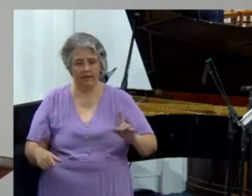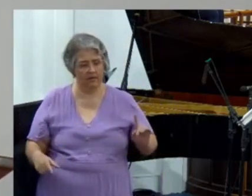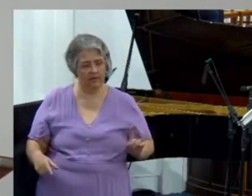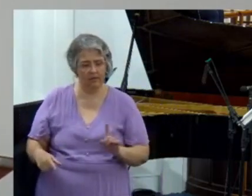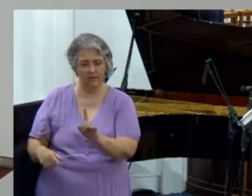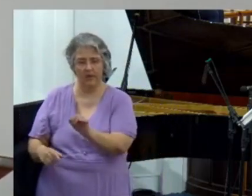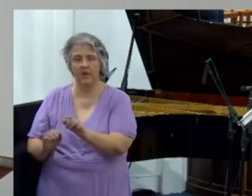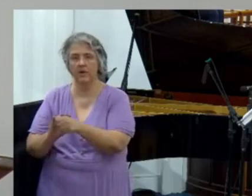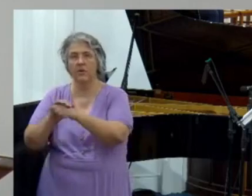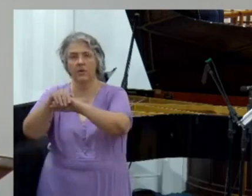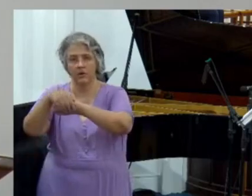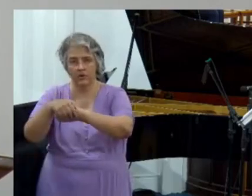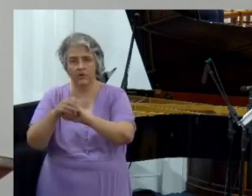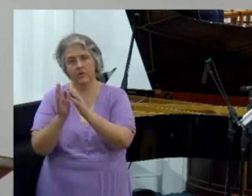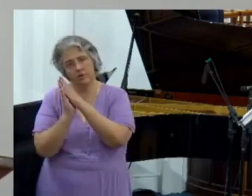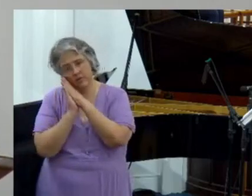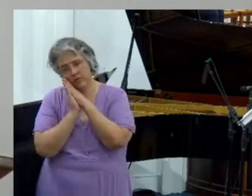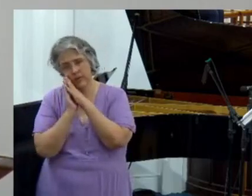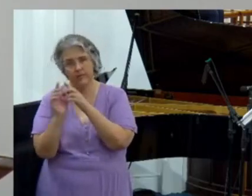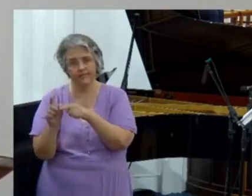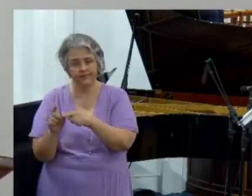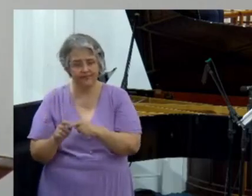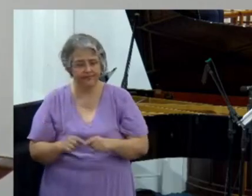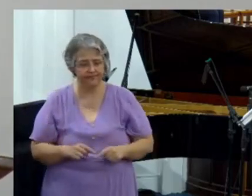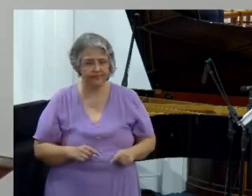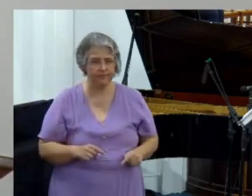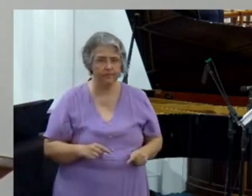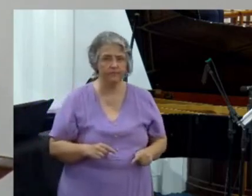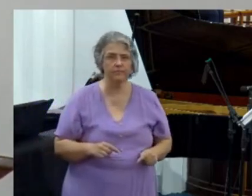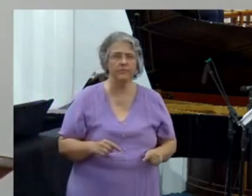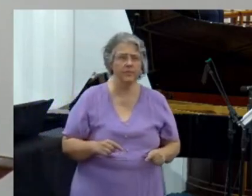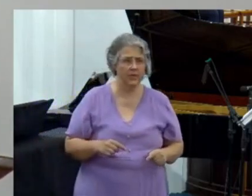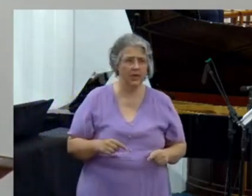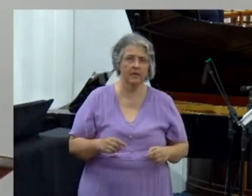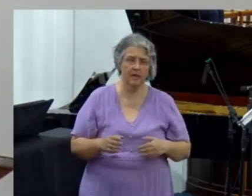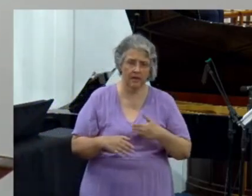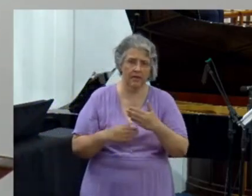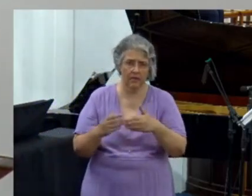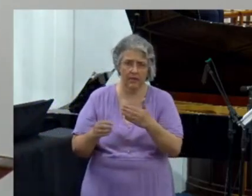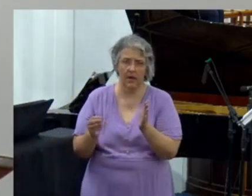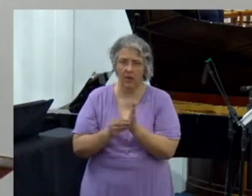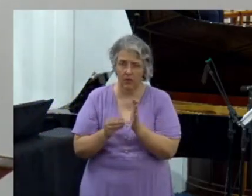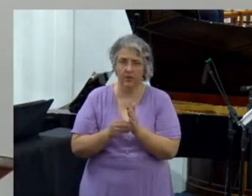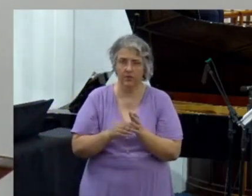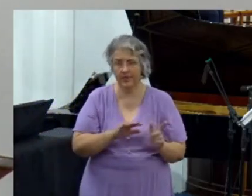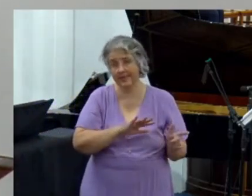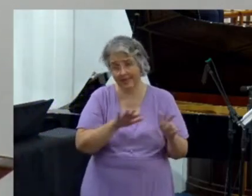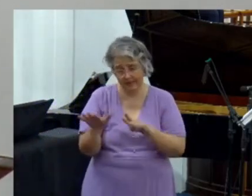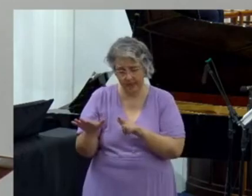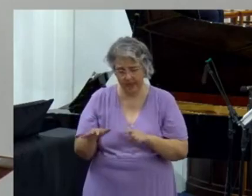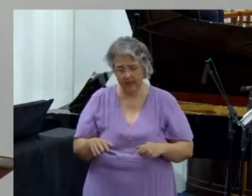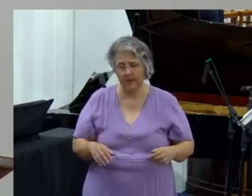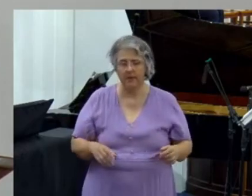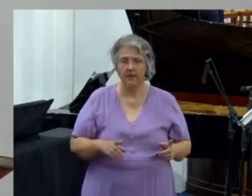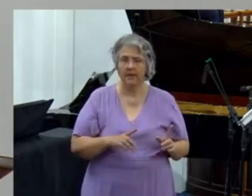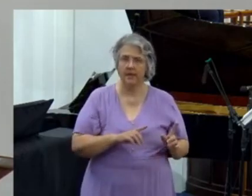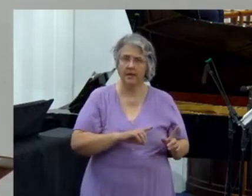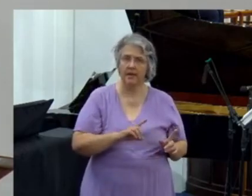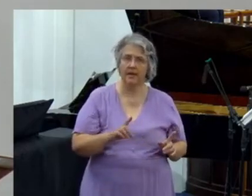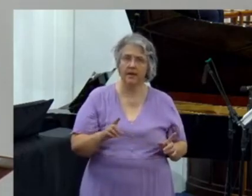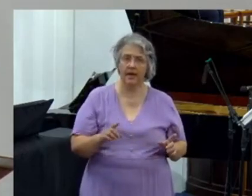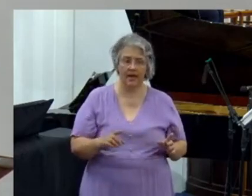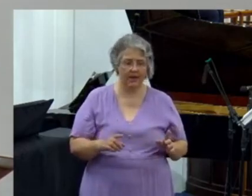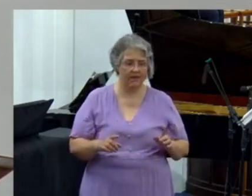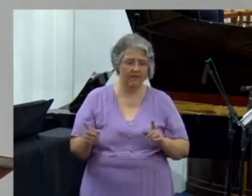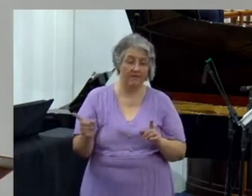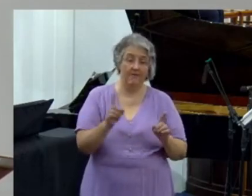Jesus Cristo deixando o templo. Vai ter outros momentos ao longo da última semana que Jesus se direciona ao templo e então sai